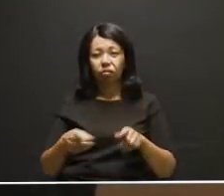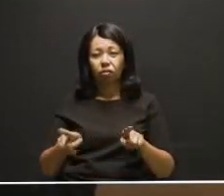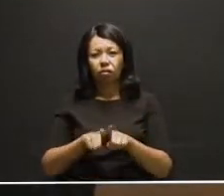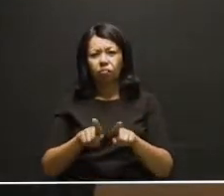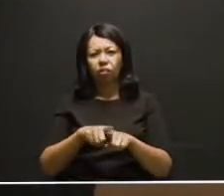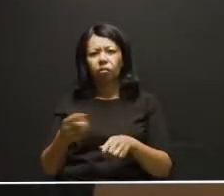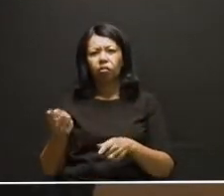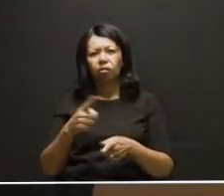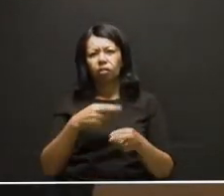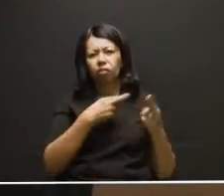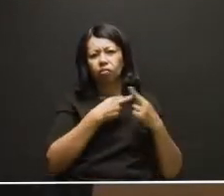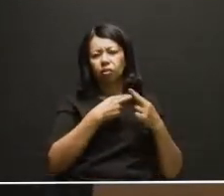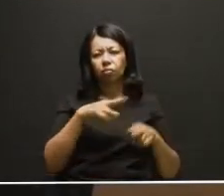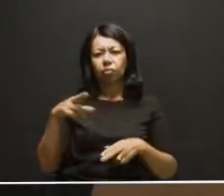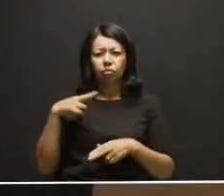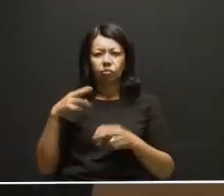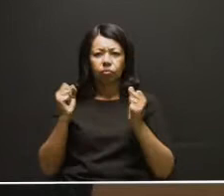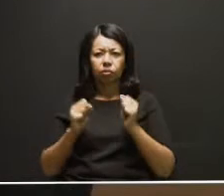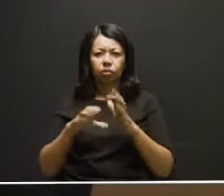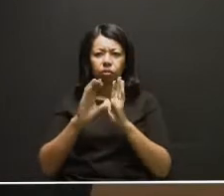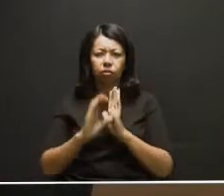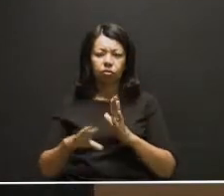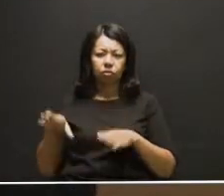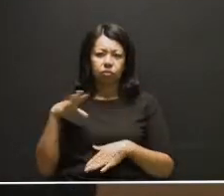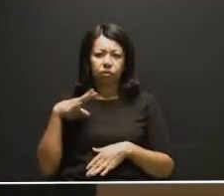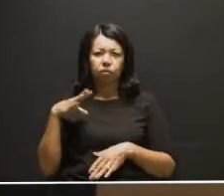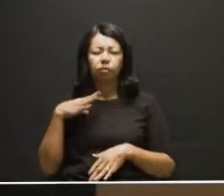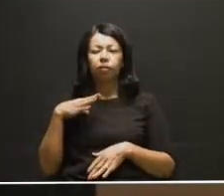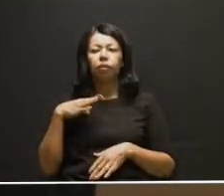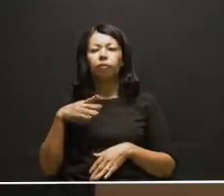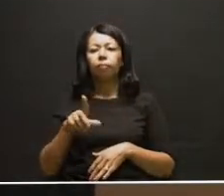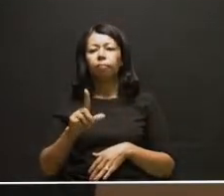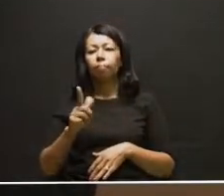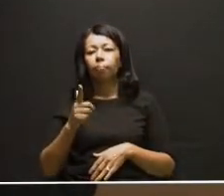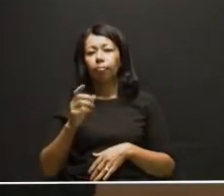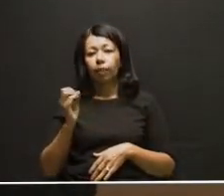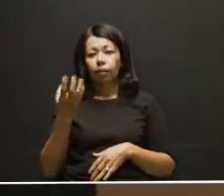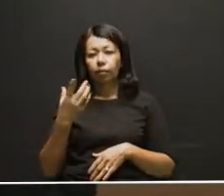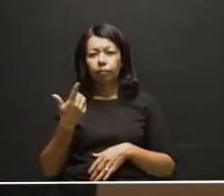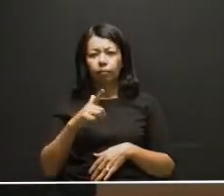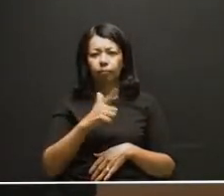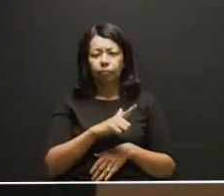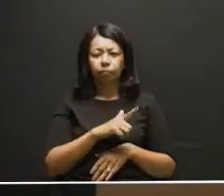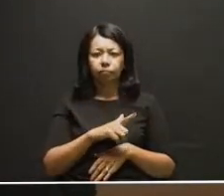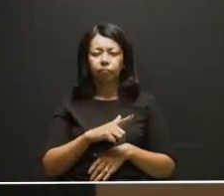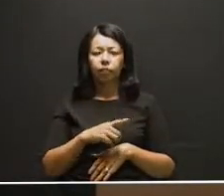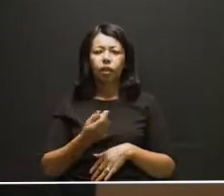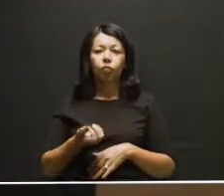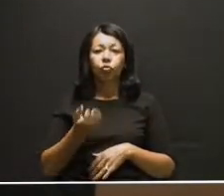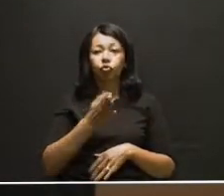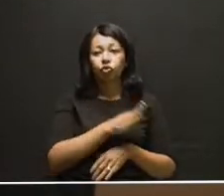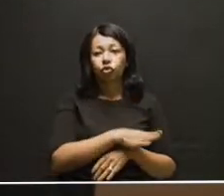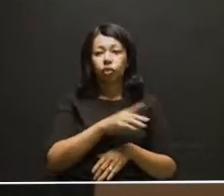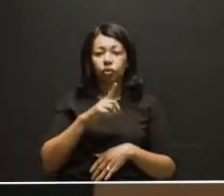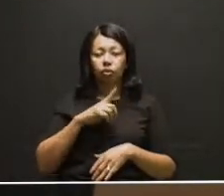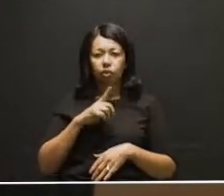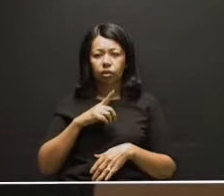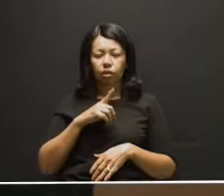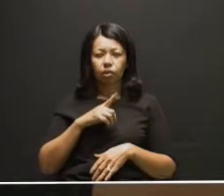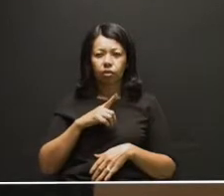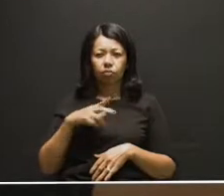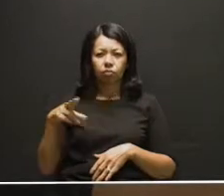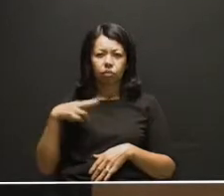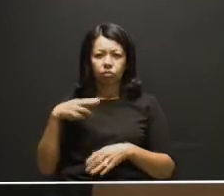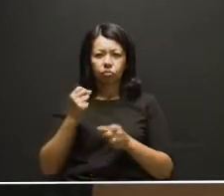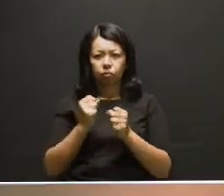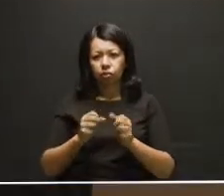competência privativa do poder executivo municipal não ocorrência não usurpa a competência privativa do chefe do poder executivo